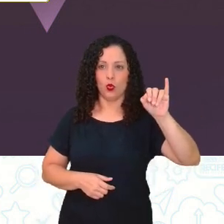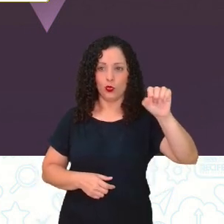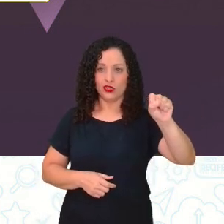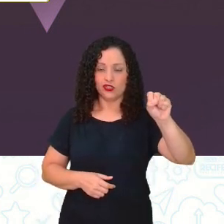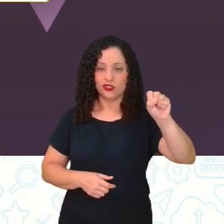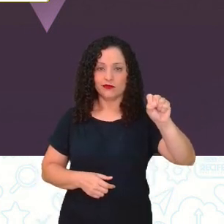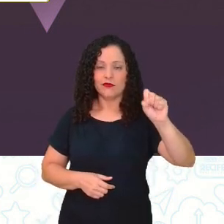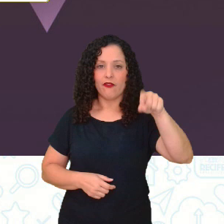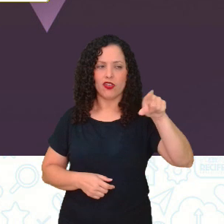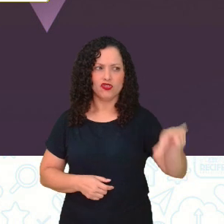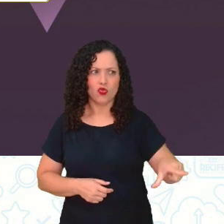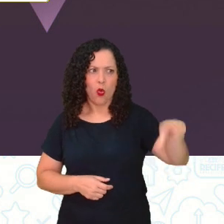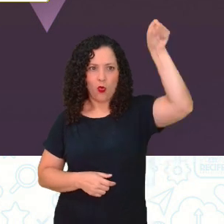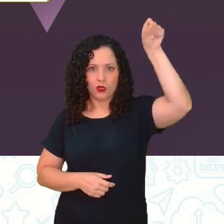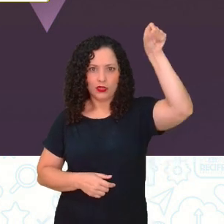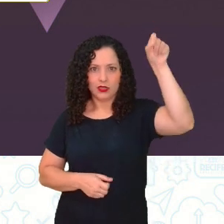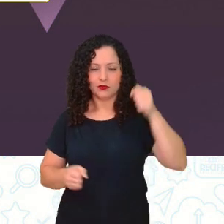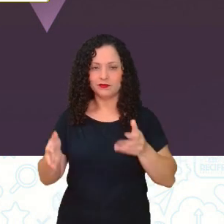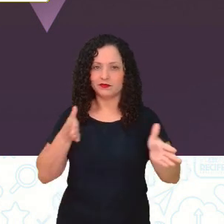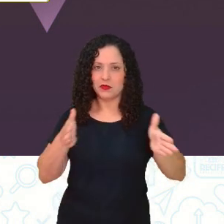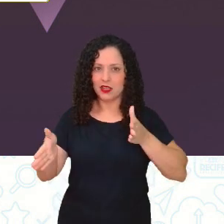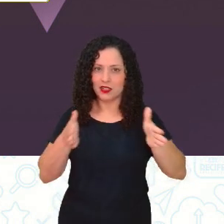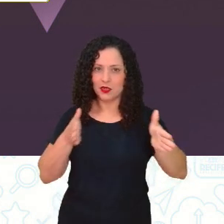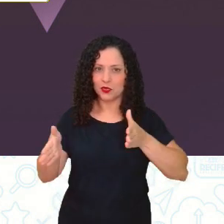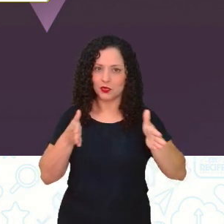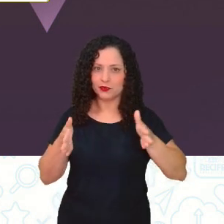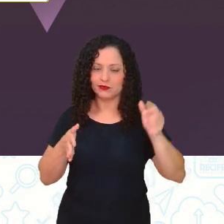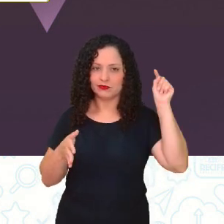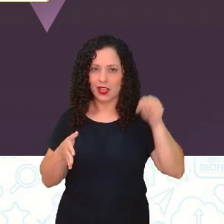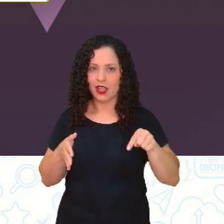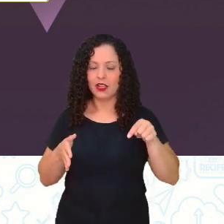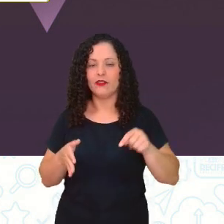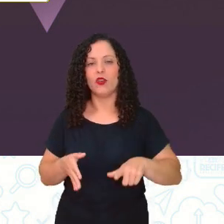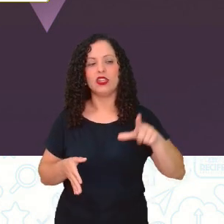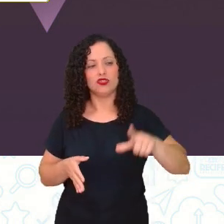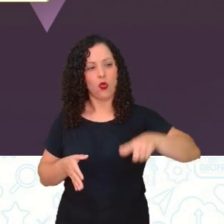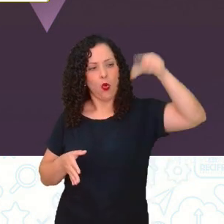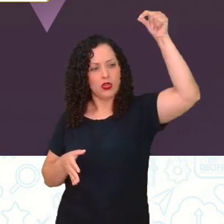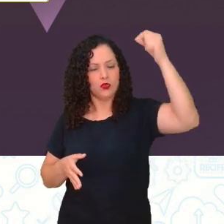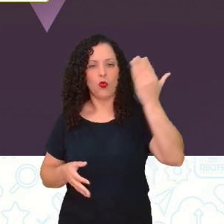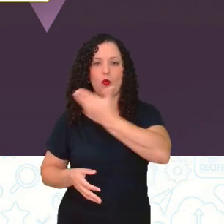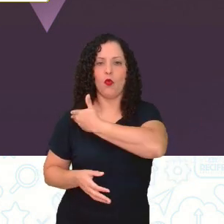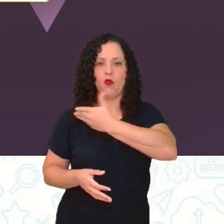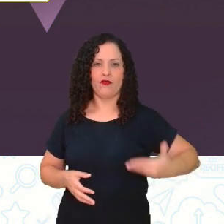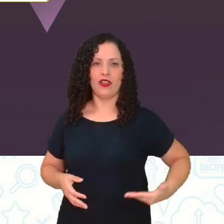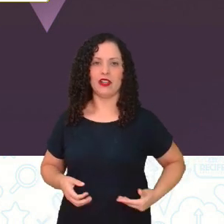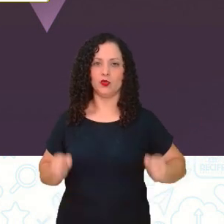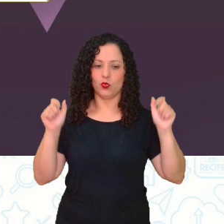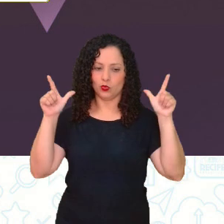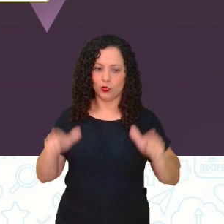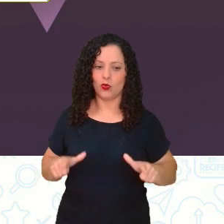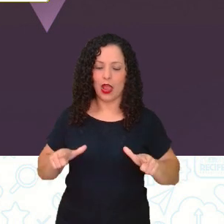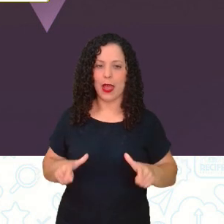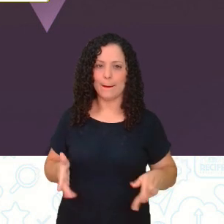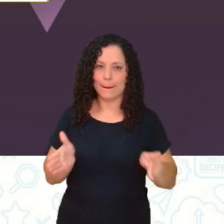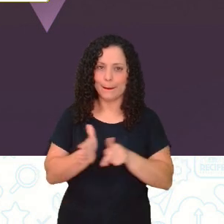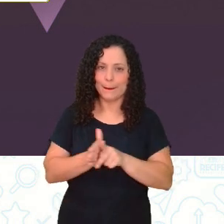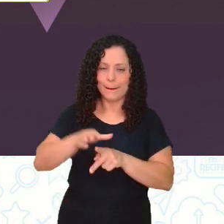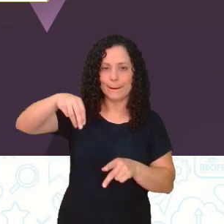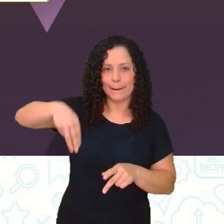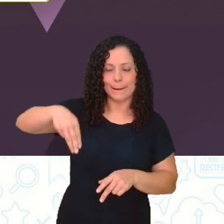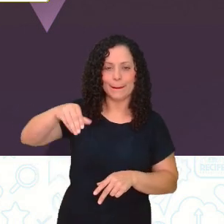nomeado, certo, nesse período aí dessa revolta, pelo Império como governador da província do Maranhão,